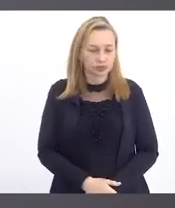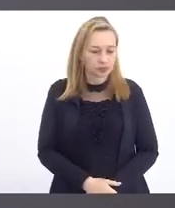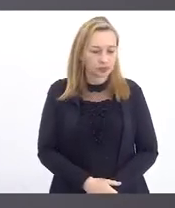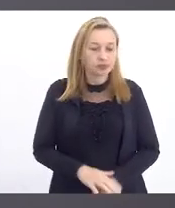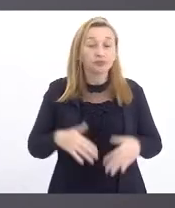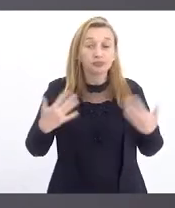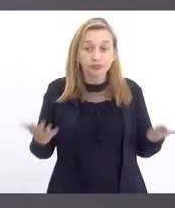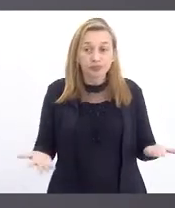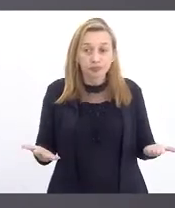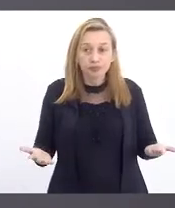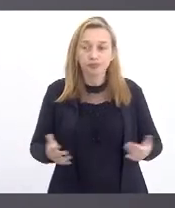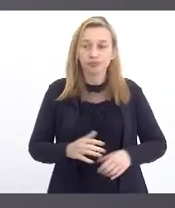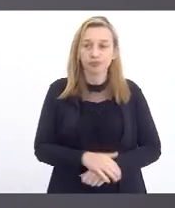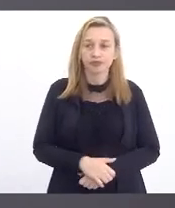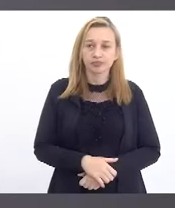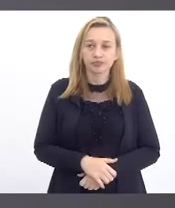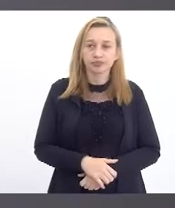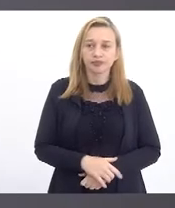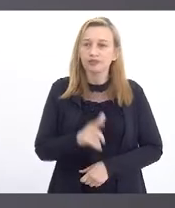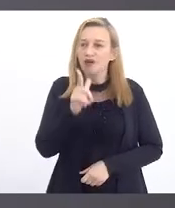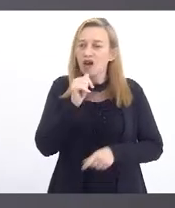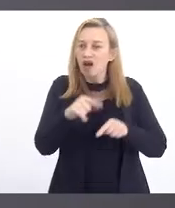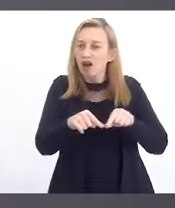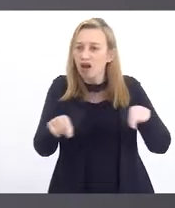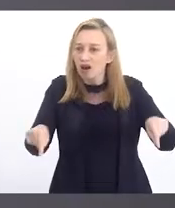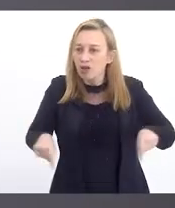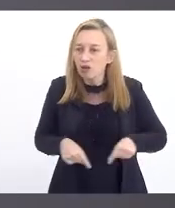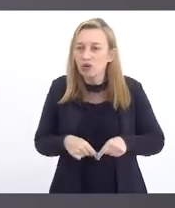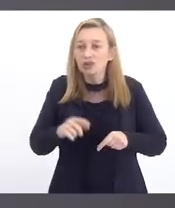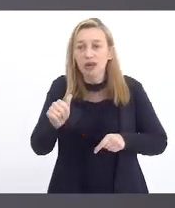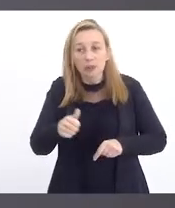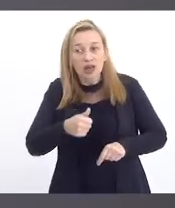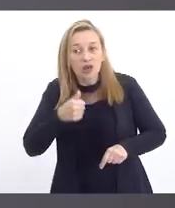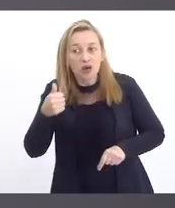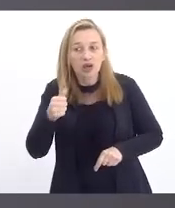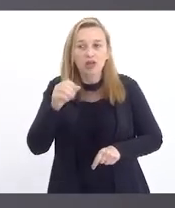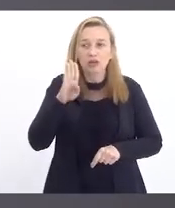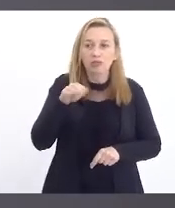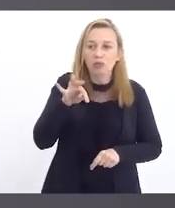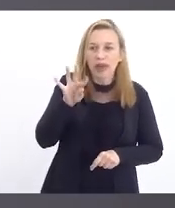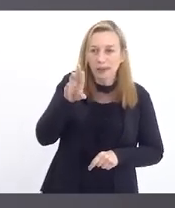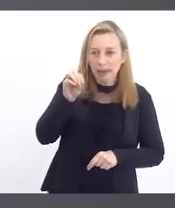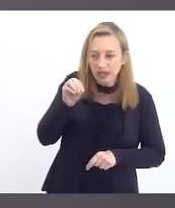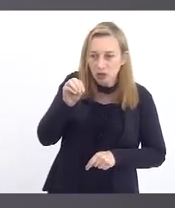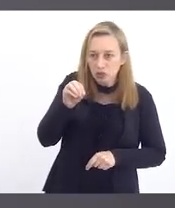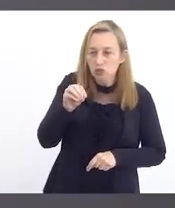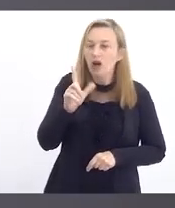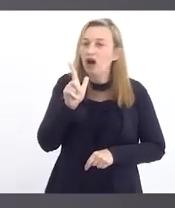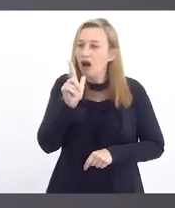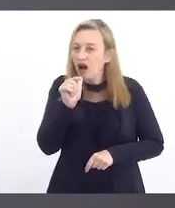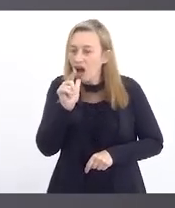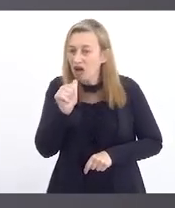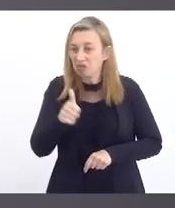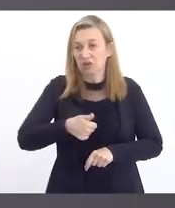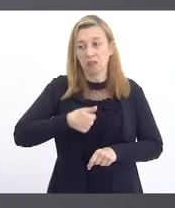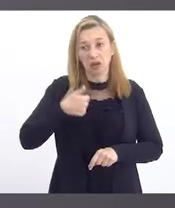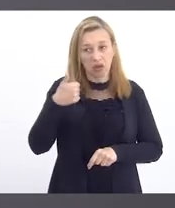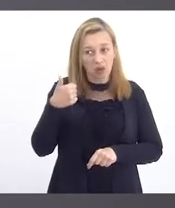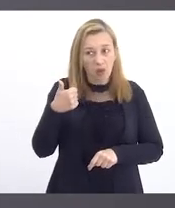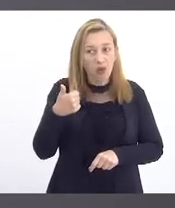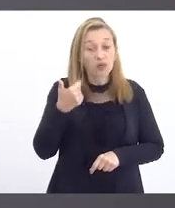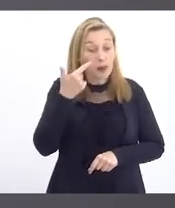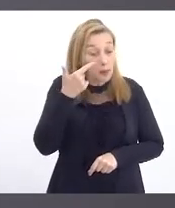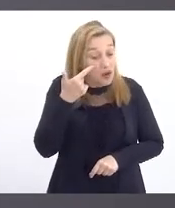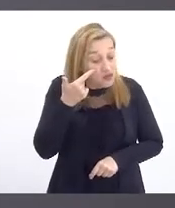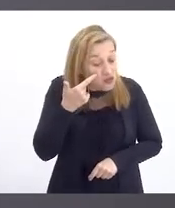Então, a lagoa está melhorando, bombeamento, entendeu? A água está bem melhor, dá para ver,